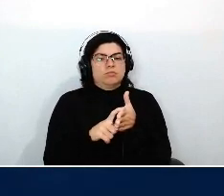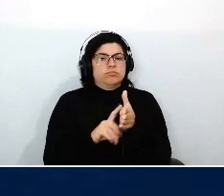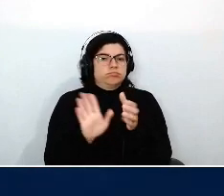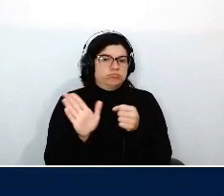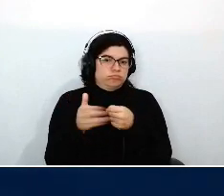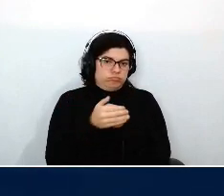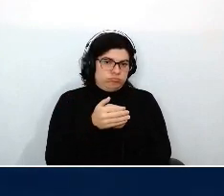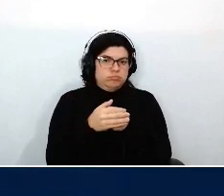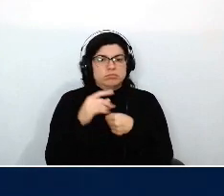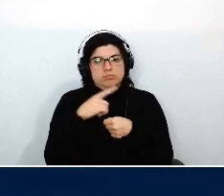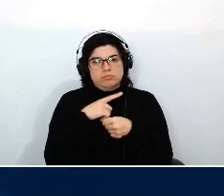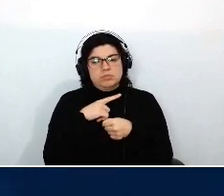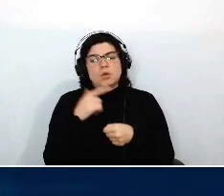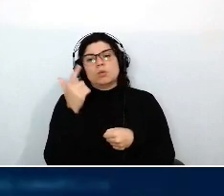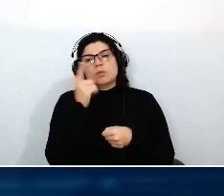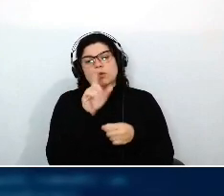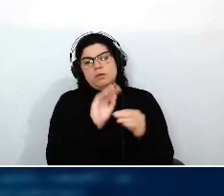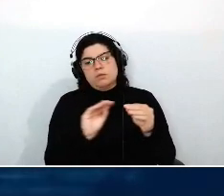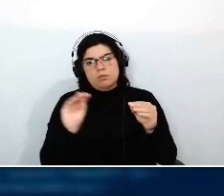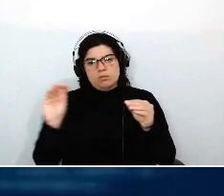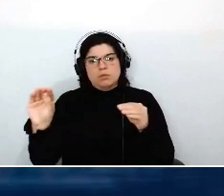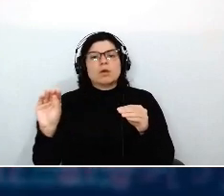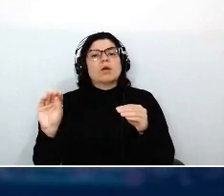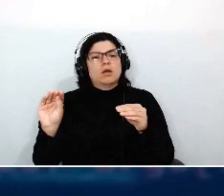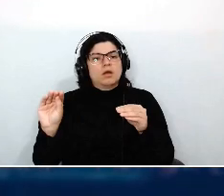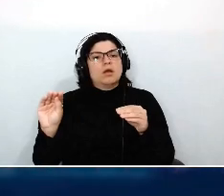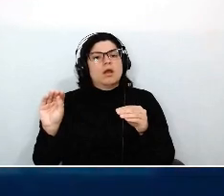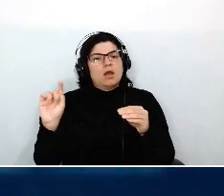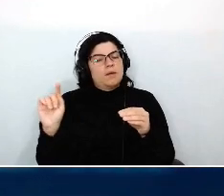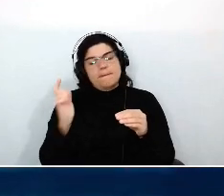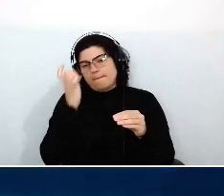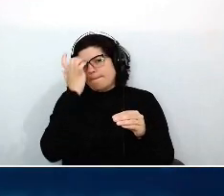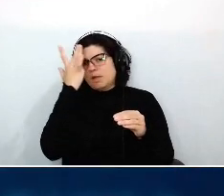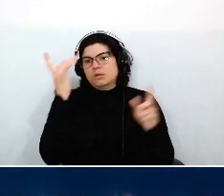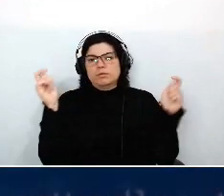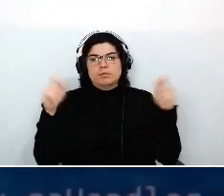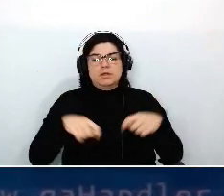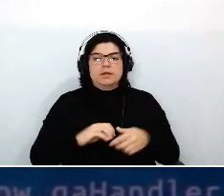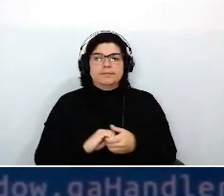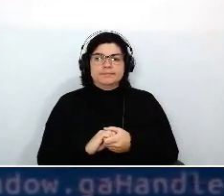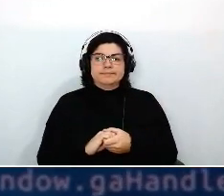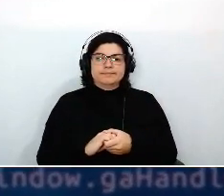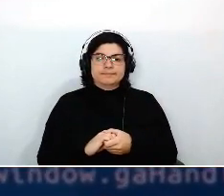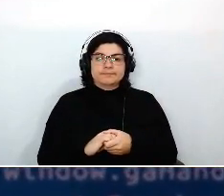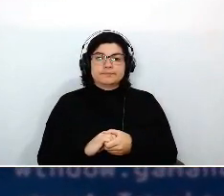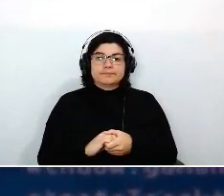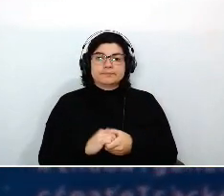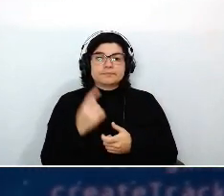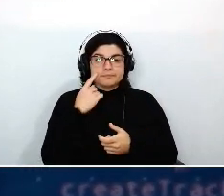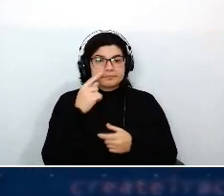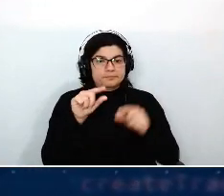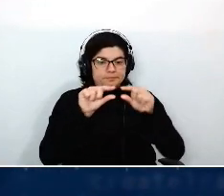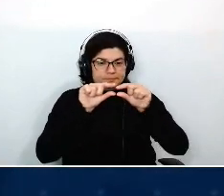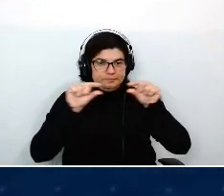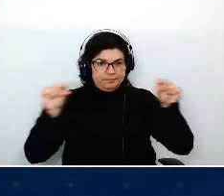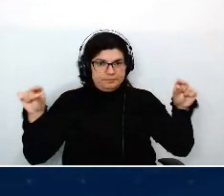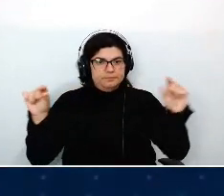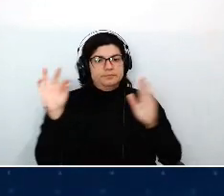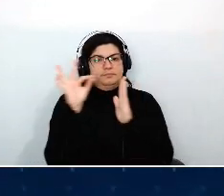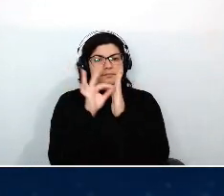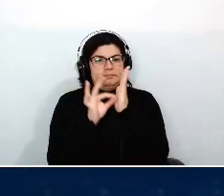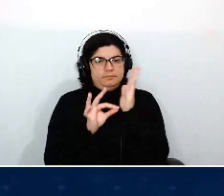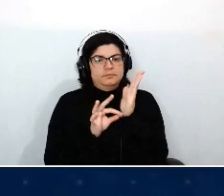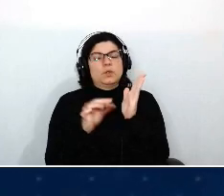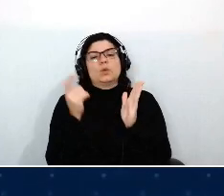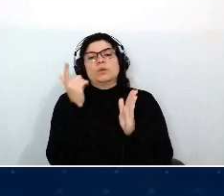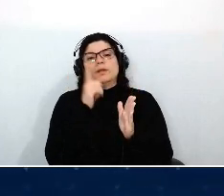atribuir essas funções a definições de forma mais fácil. E essa expression para você definir novas macros, você consegue passar